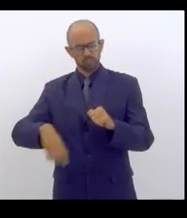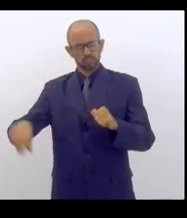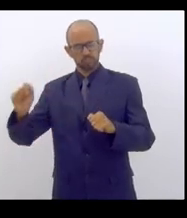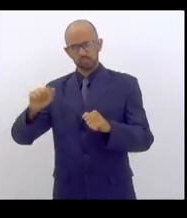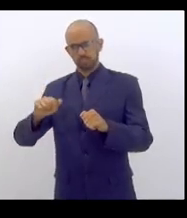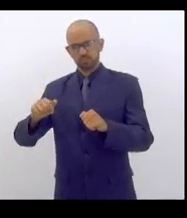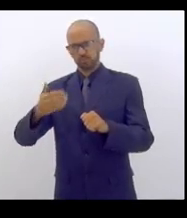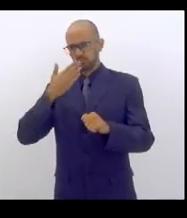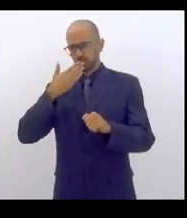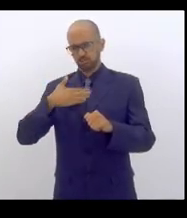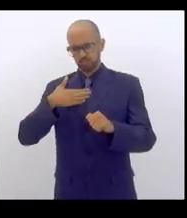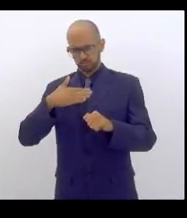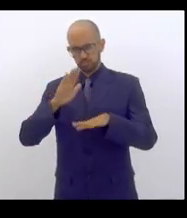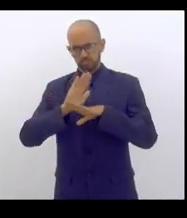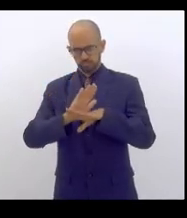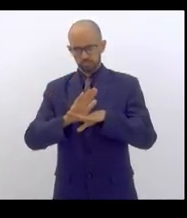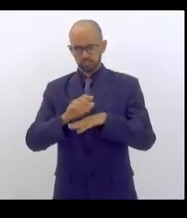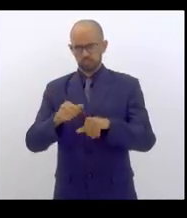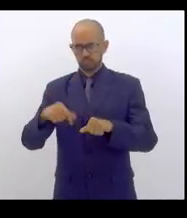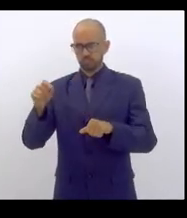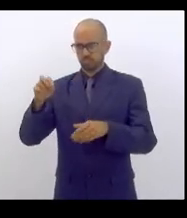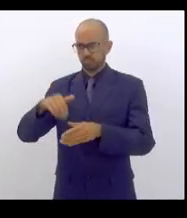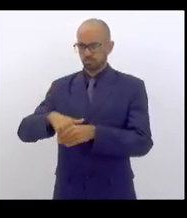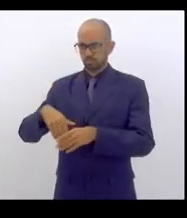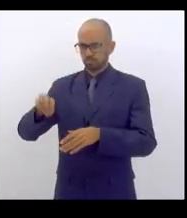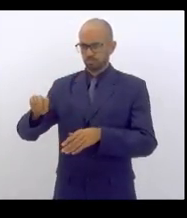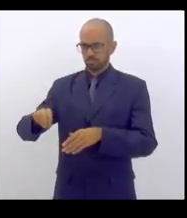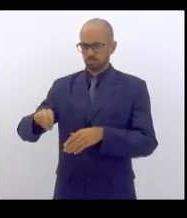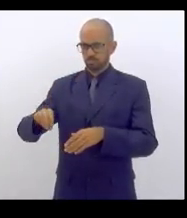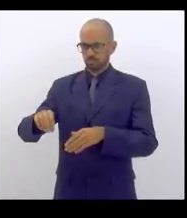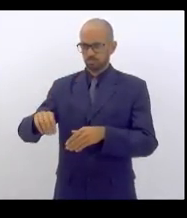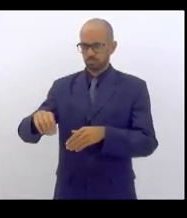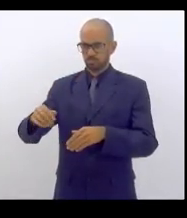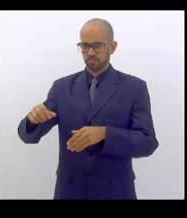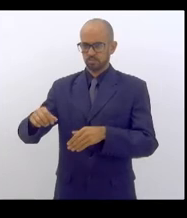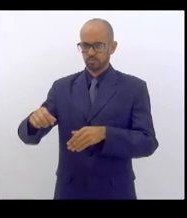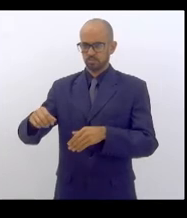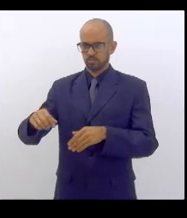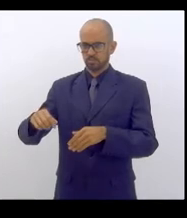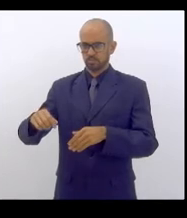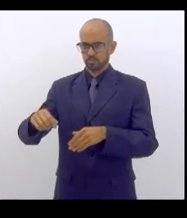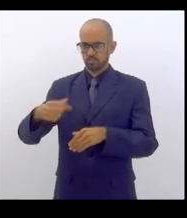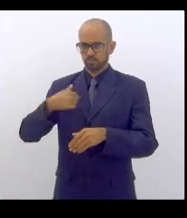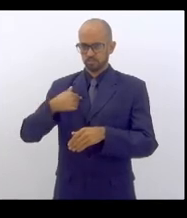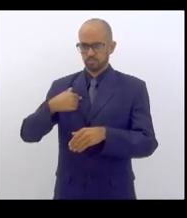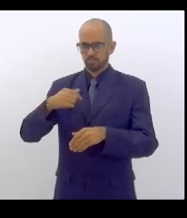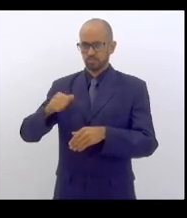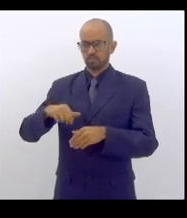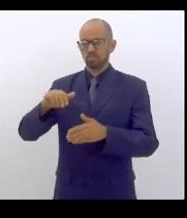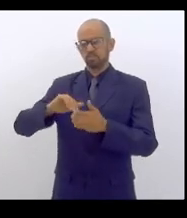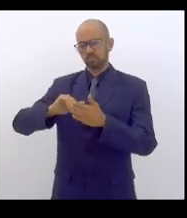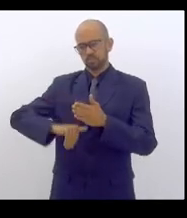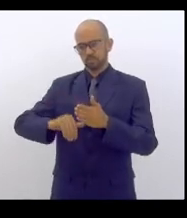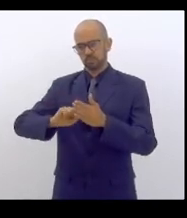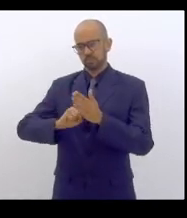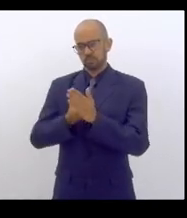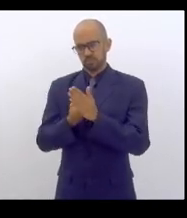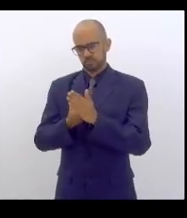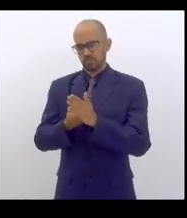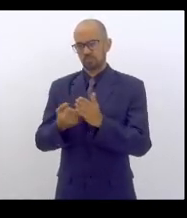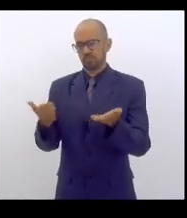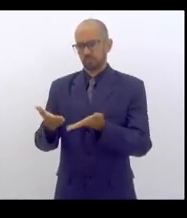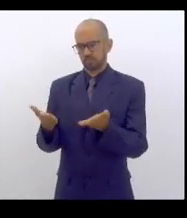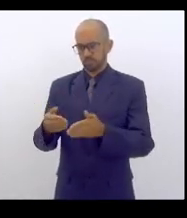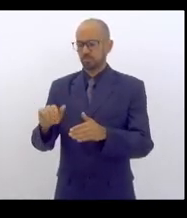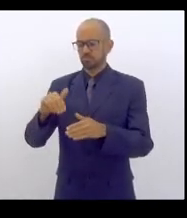Vetos, né, e vou dar o parecer, já que o Rodrigo deu no meu lugar, mas eu também daria pela derrubada do veto, como também estou dando agora